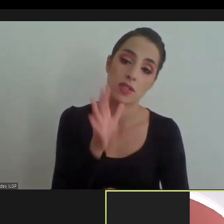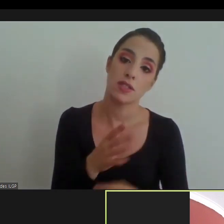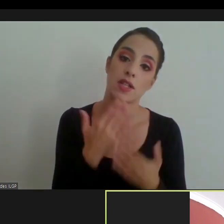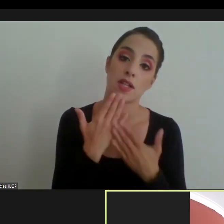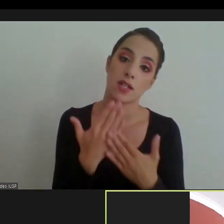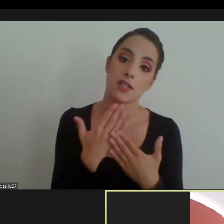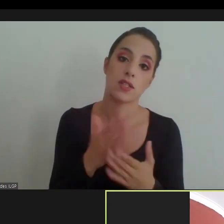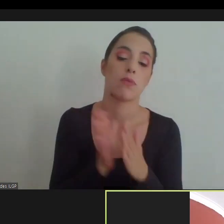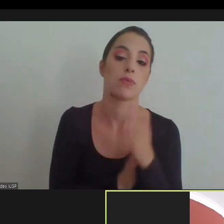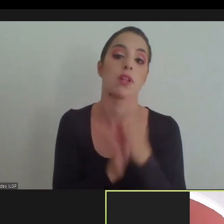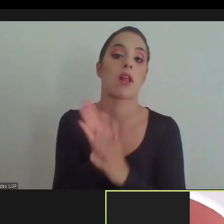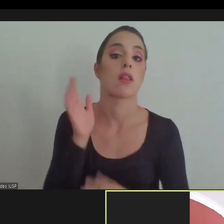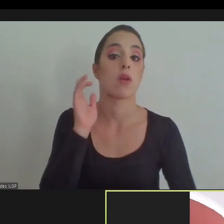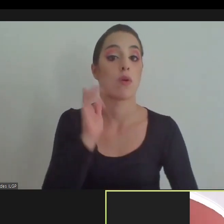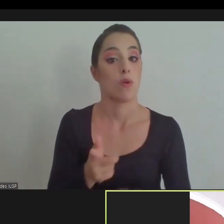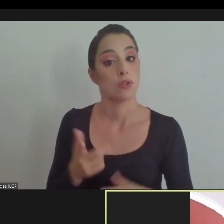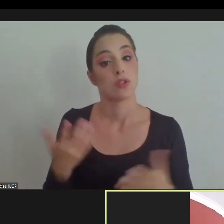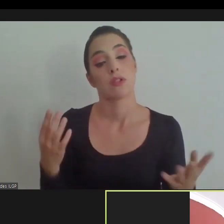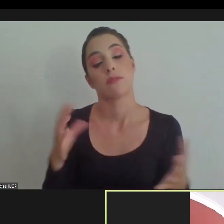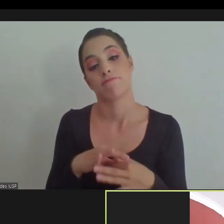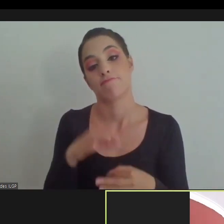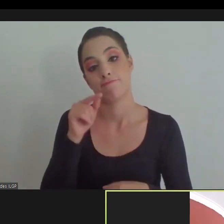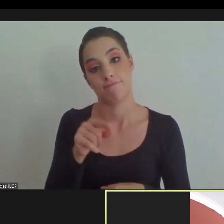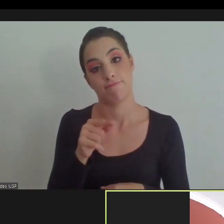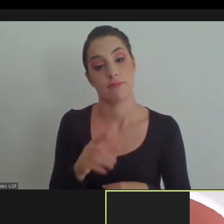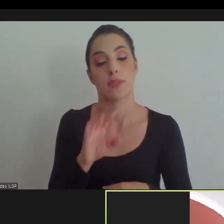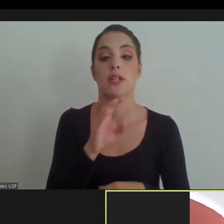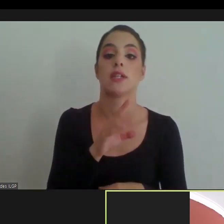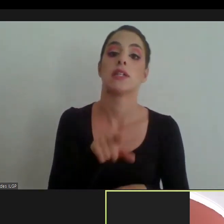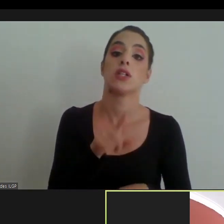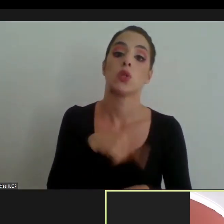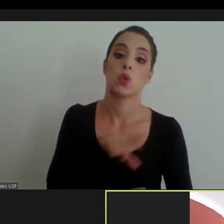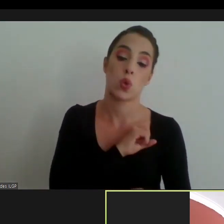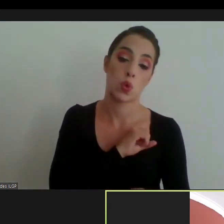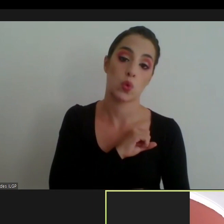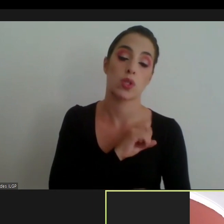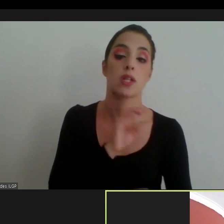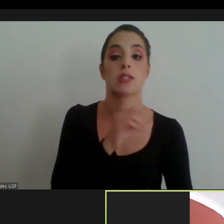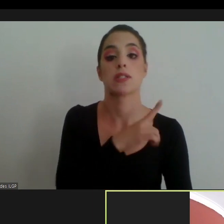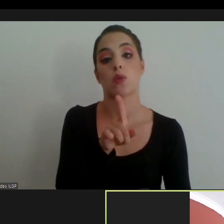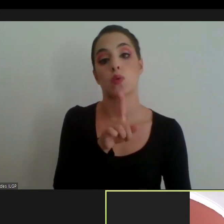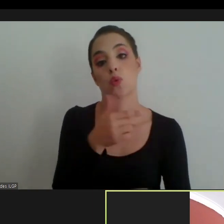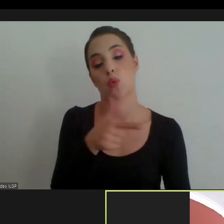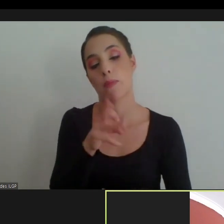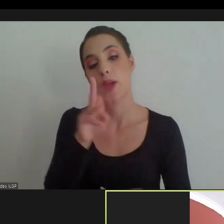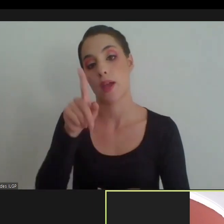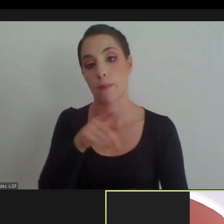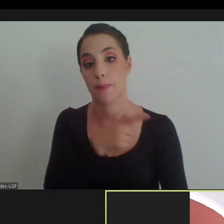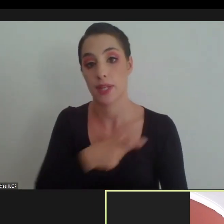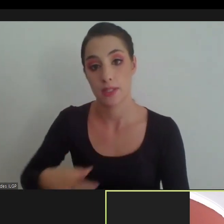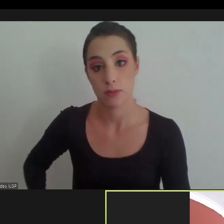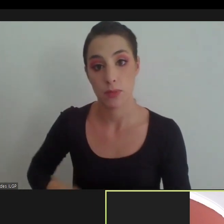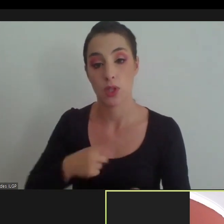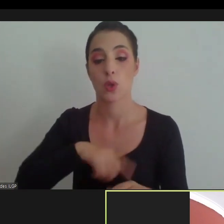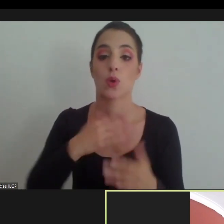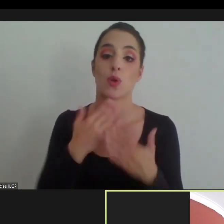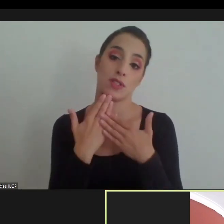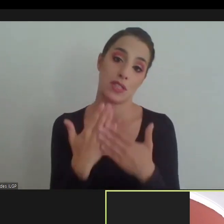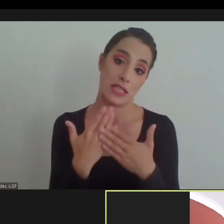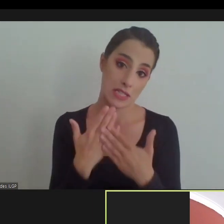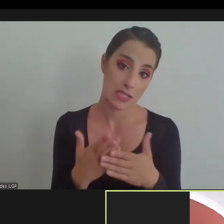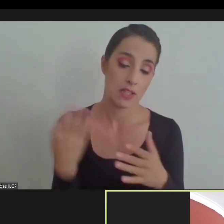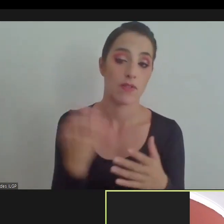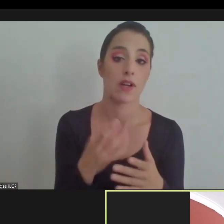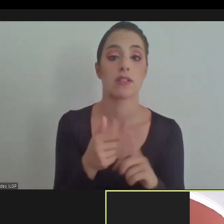esta oportunidade de São Tomé e Príncipe poder falar um pouco daquilo que são os desafios